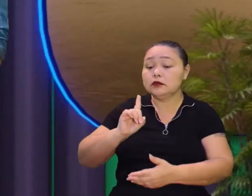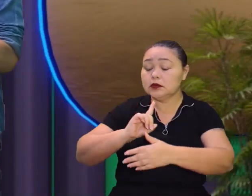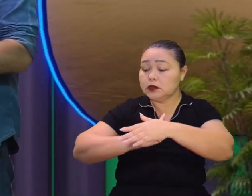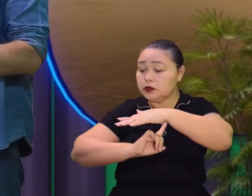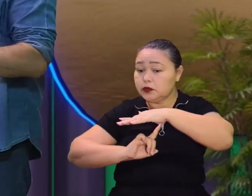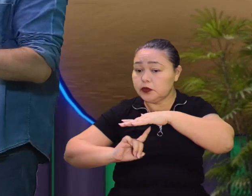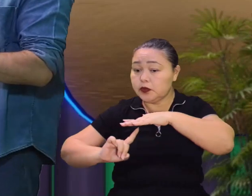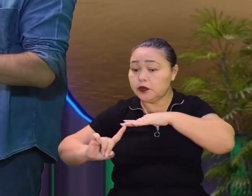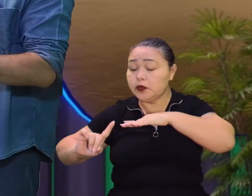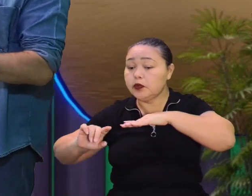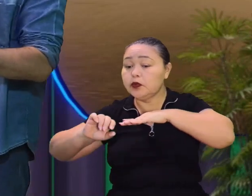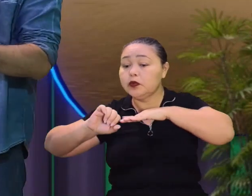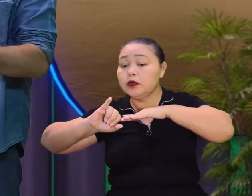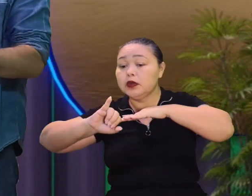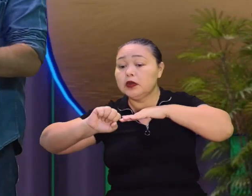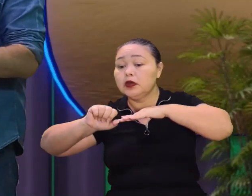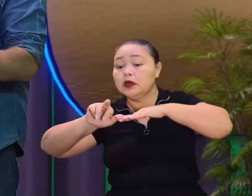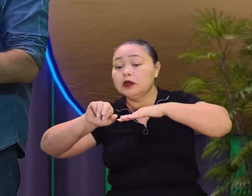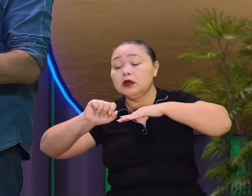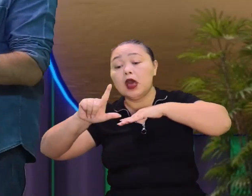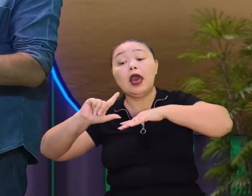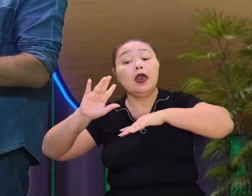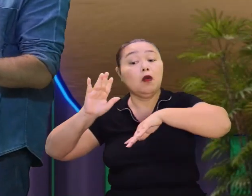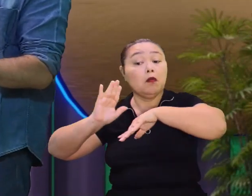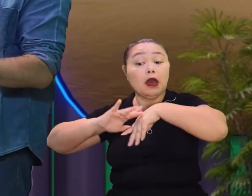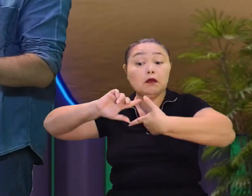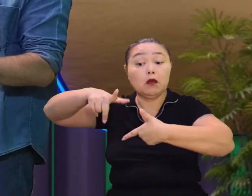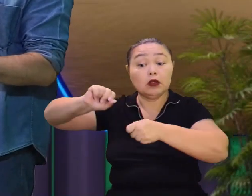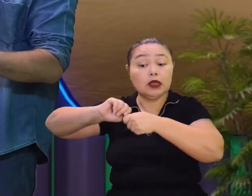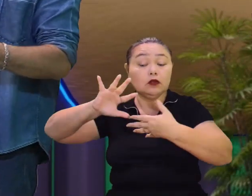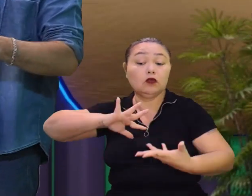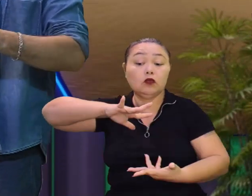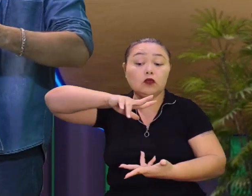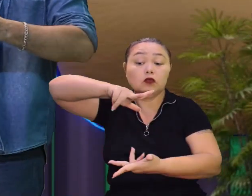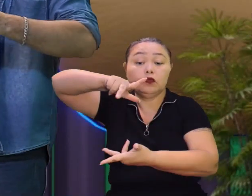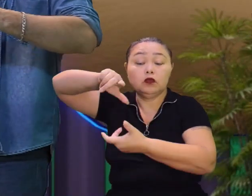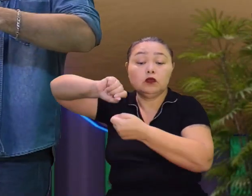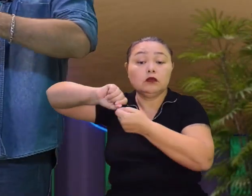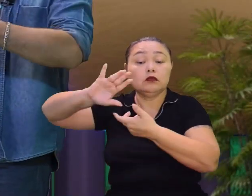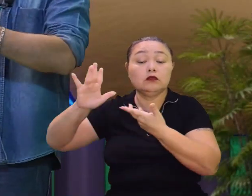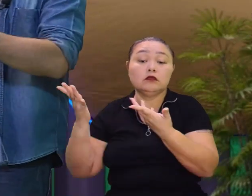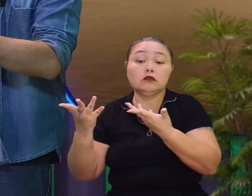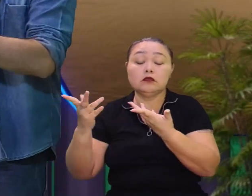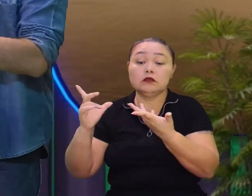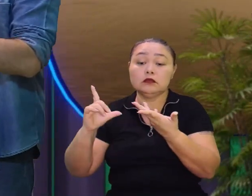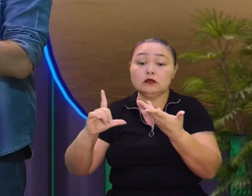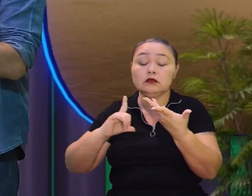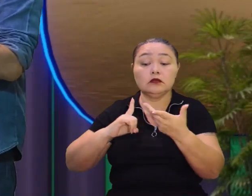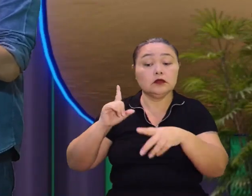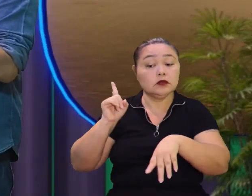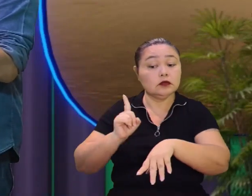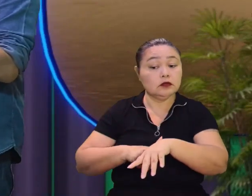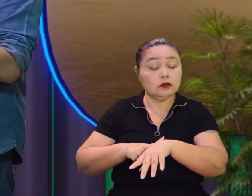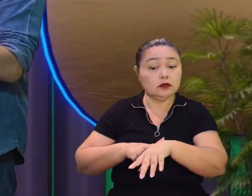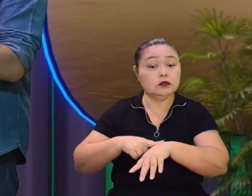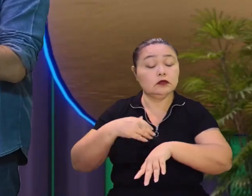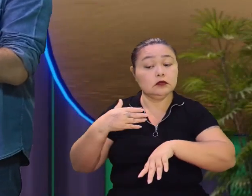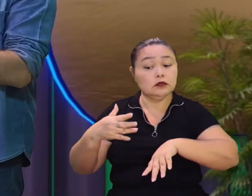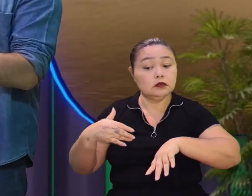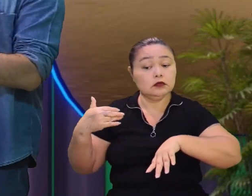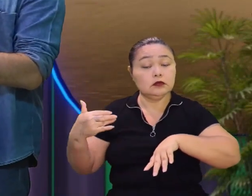irrigação de Israel é o mais moderno do mundo. Eles contam o tempo,